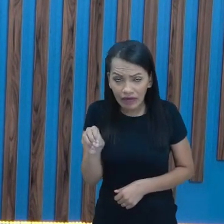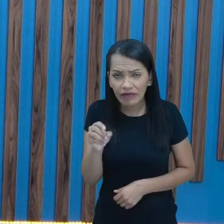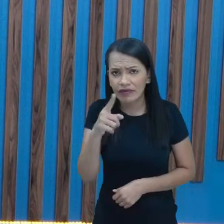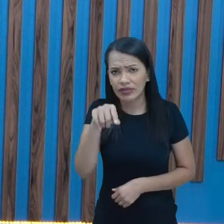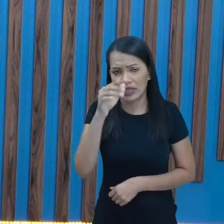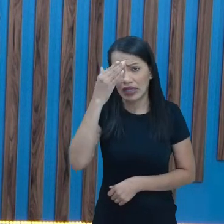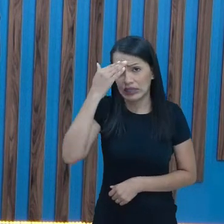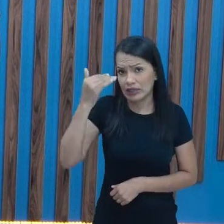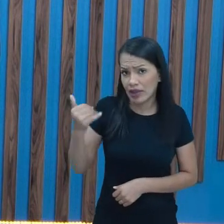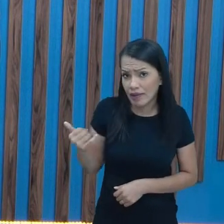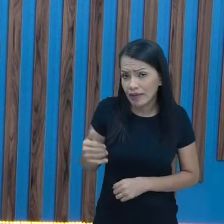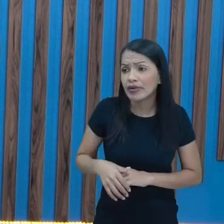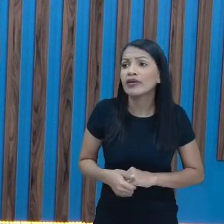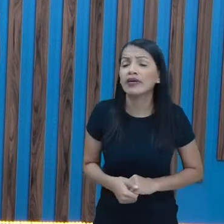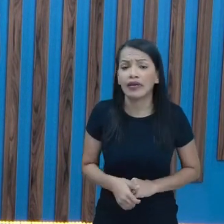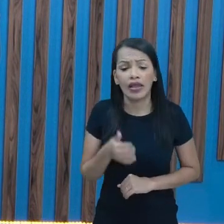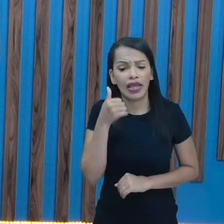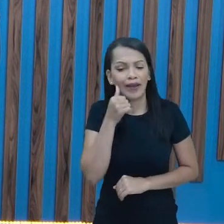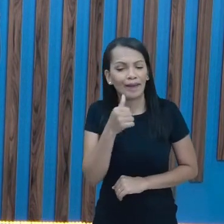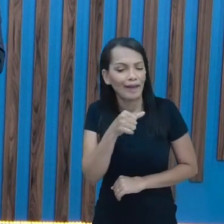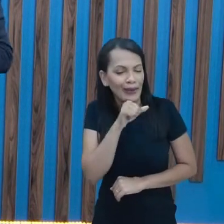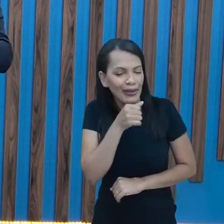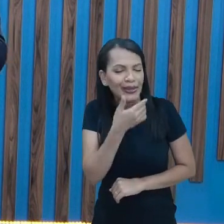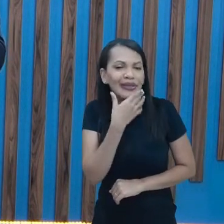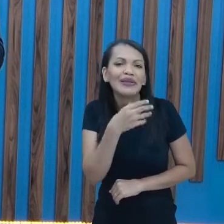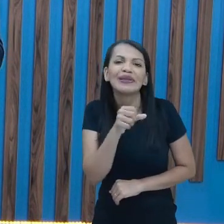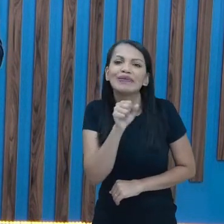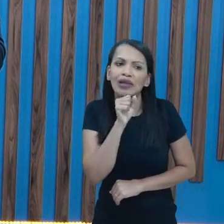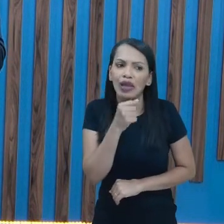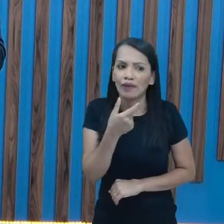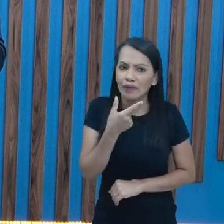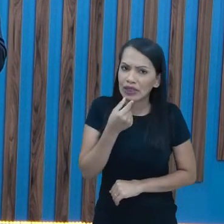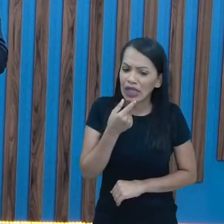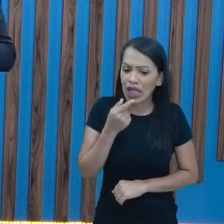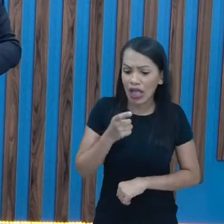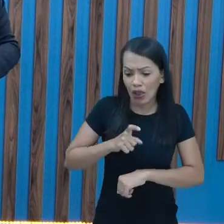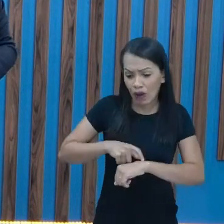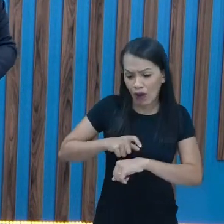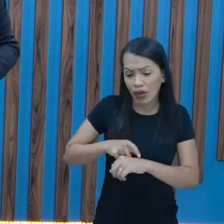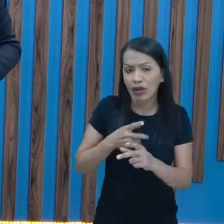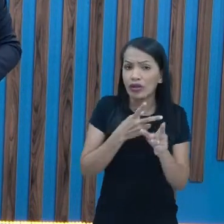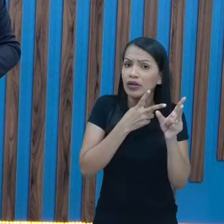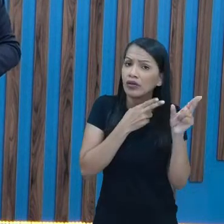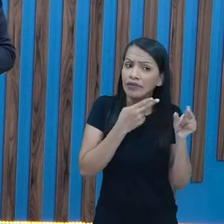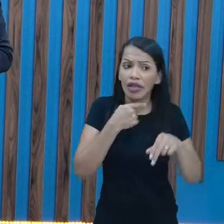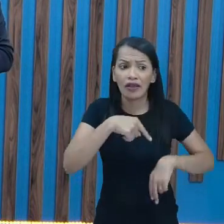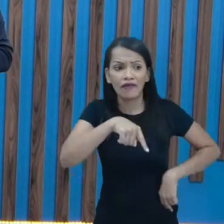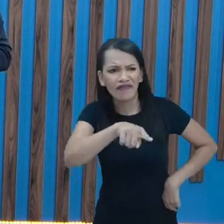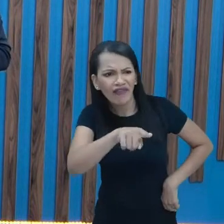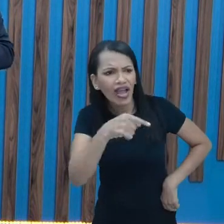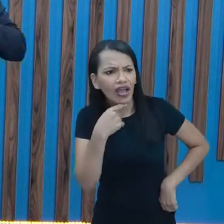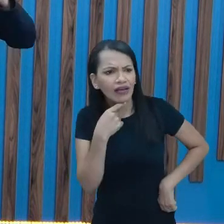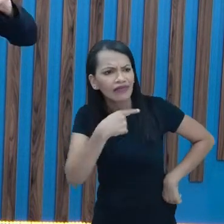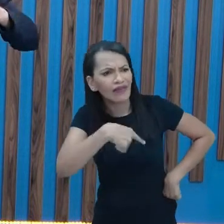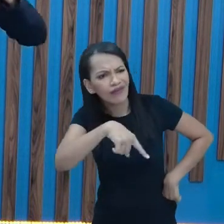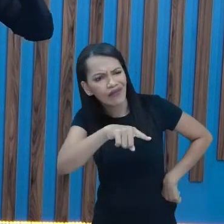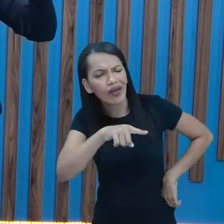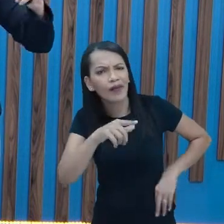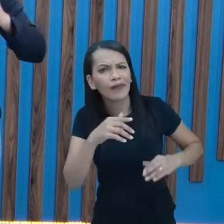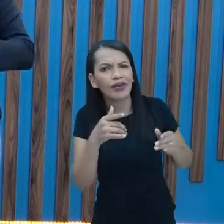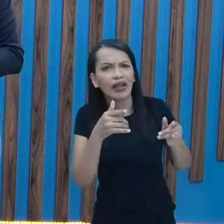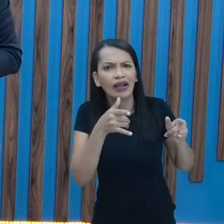sabe? Nossa mãe, nosso pai, não é? Menino, está na hora de dormir. Vá para a cama,